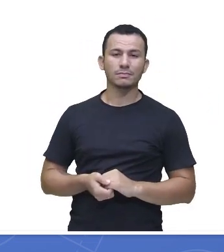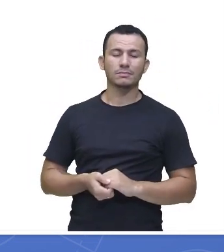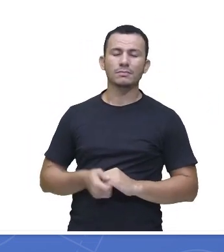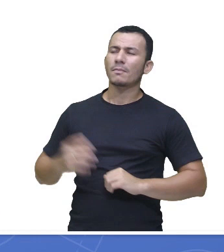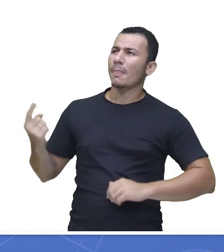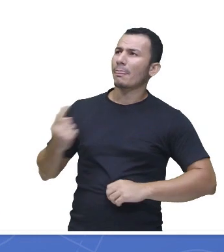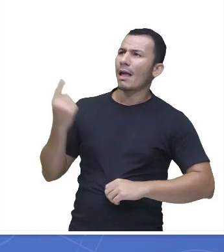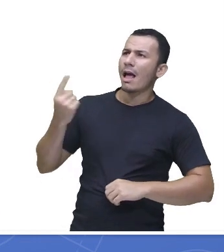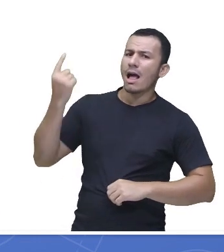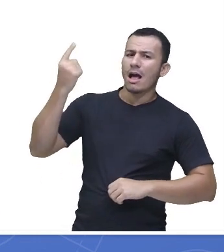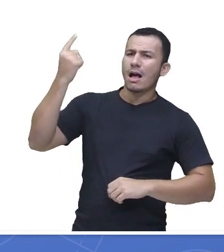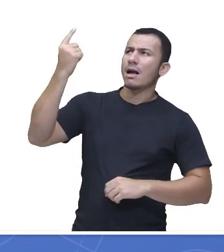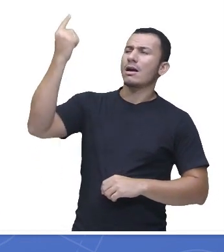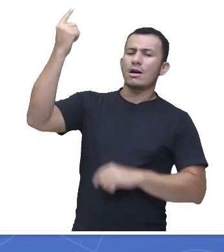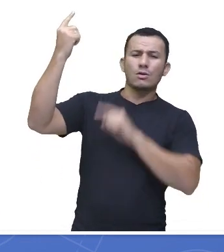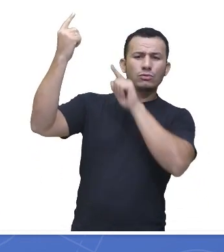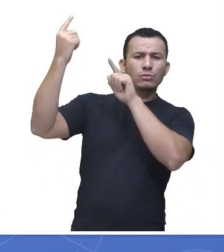alto